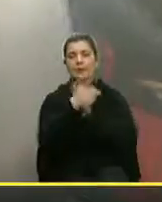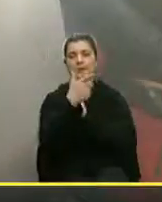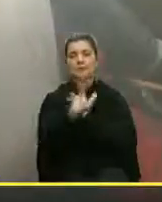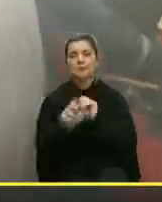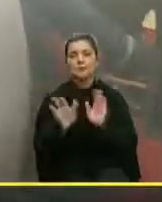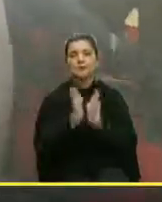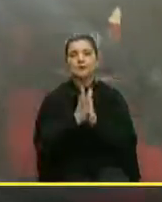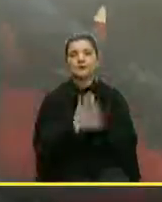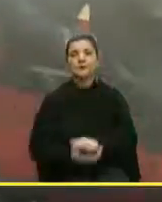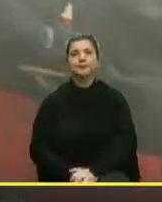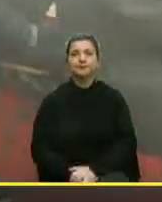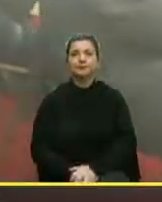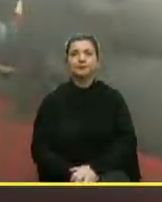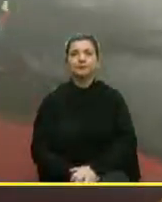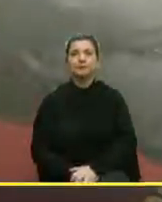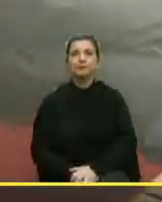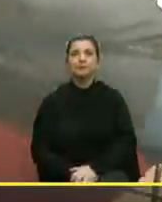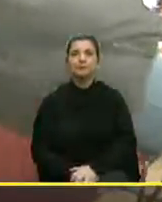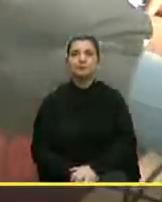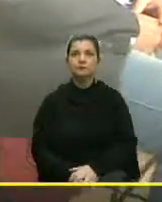passar próximo por favor